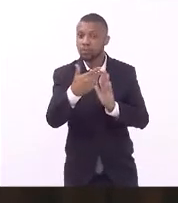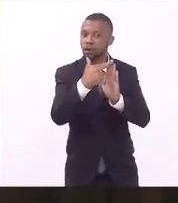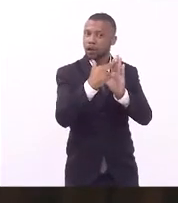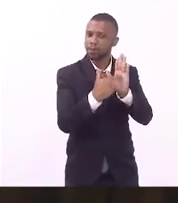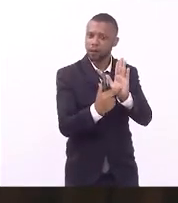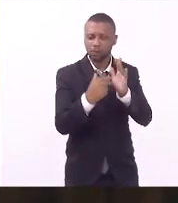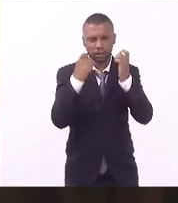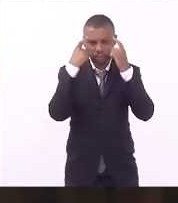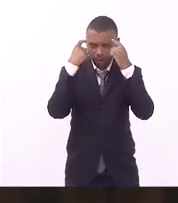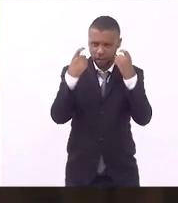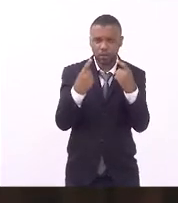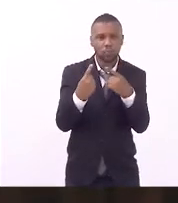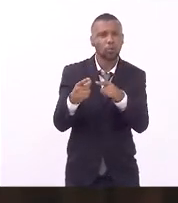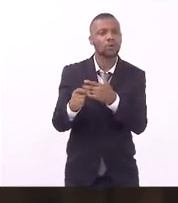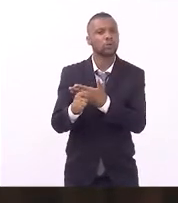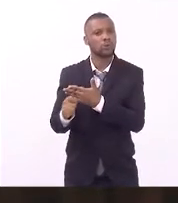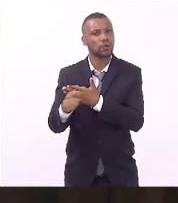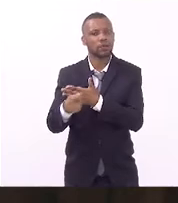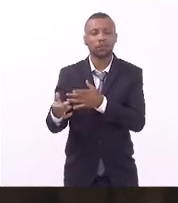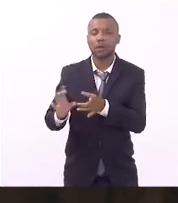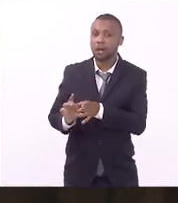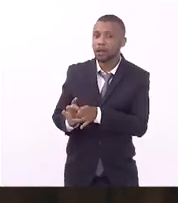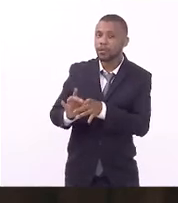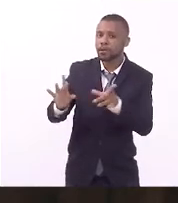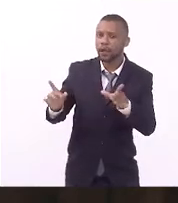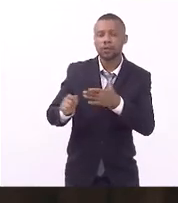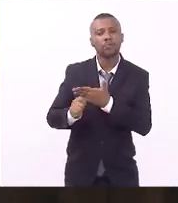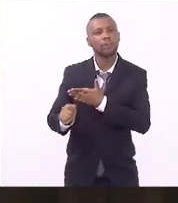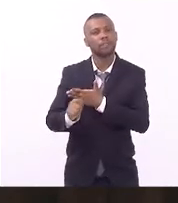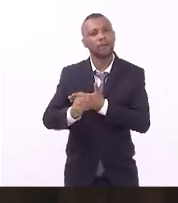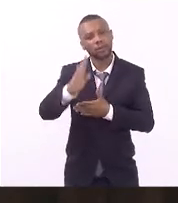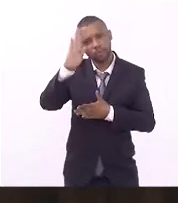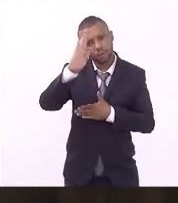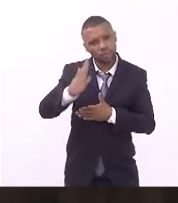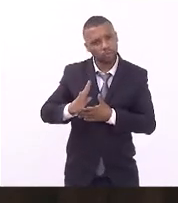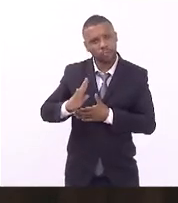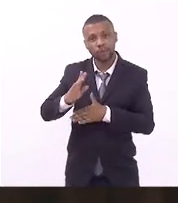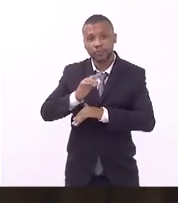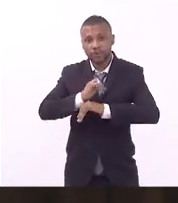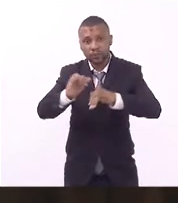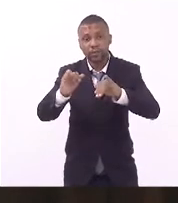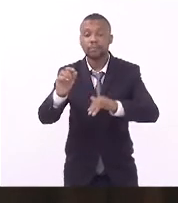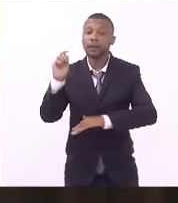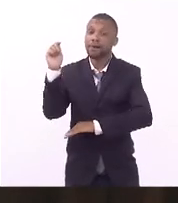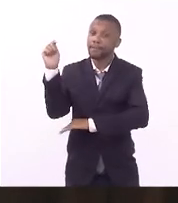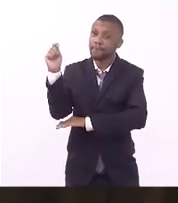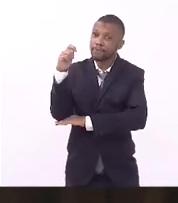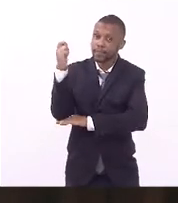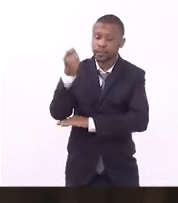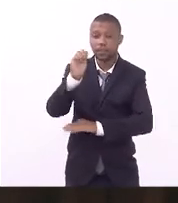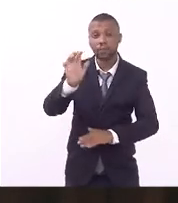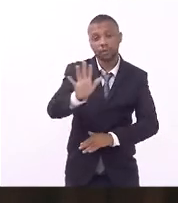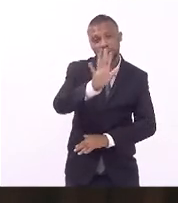jornalistas e liberdade de imprensa no Brasil, divulgado em janeiro pela Federação Nacional de Jornalistas.